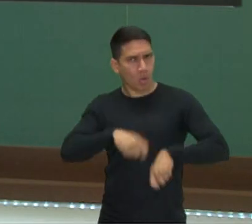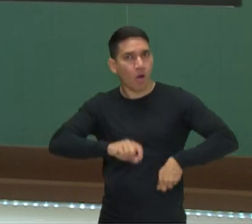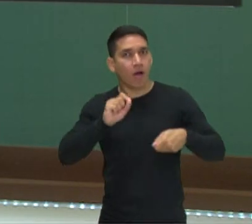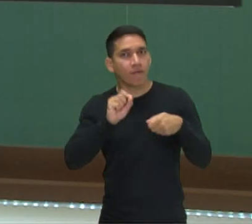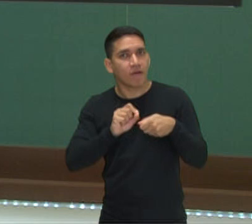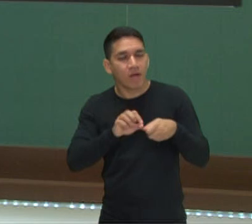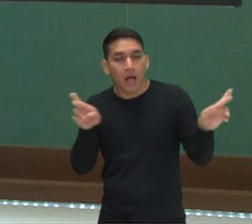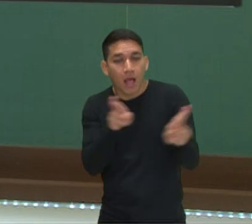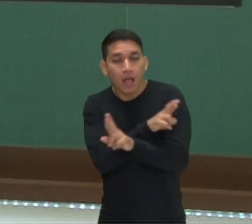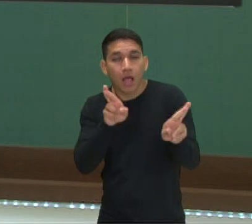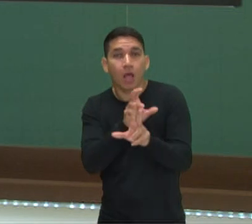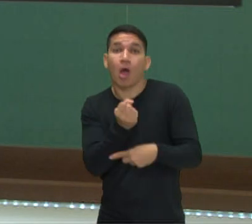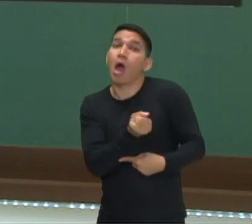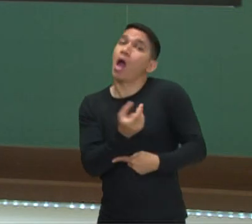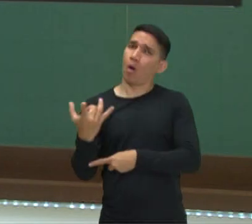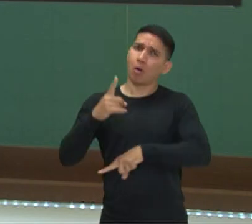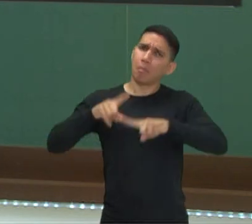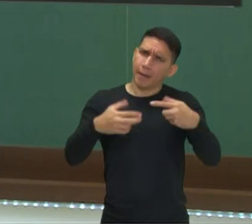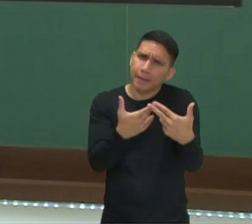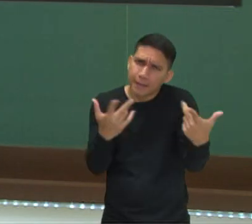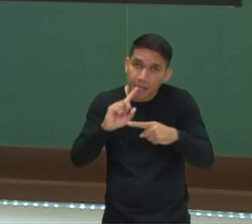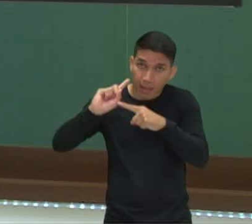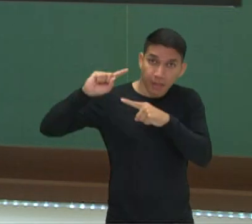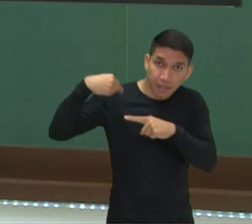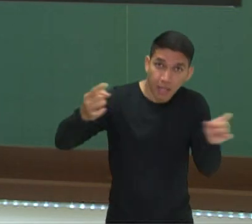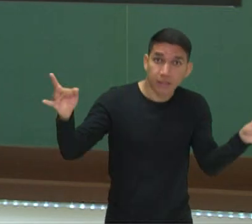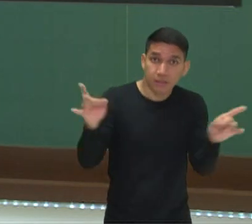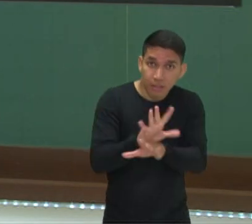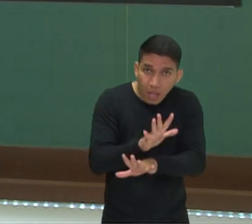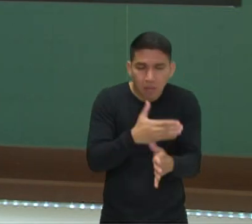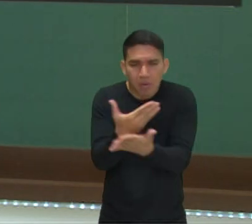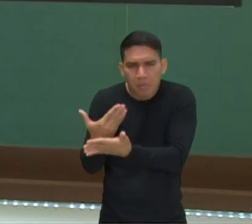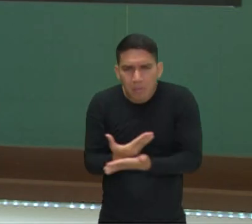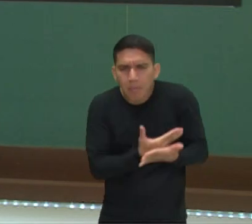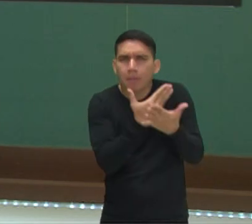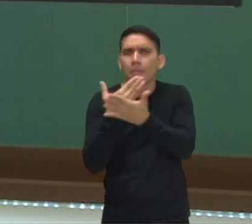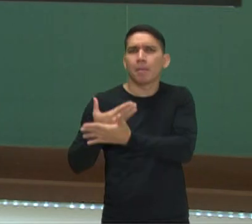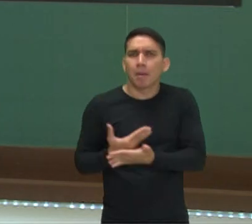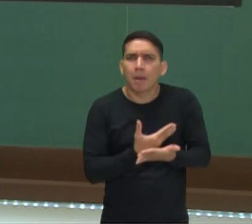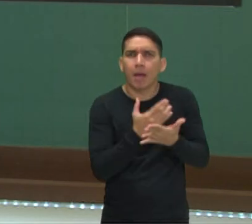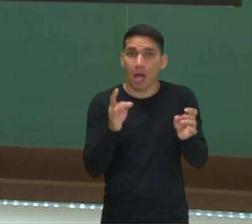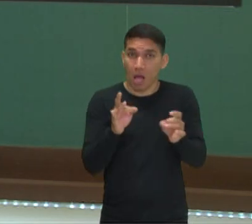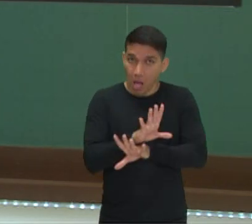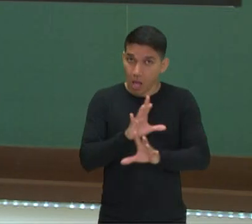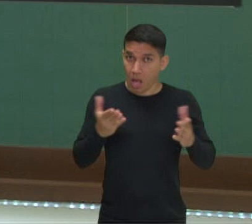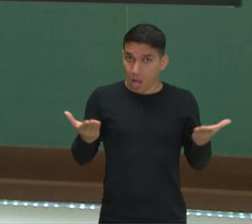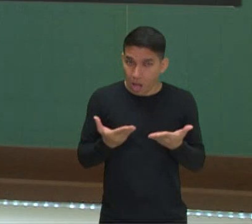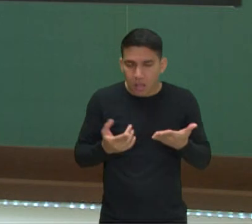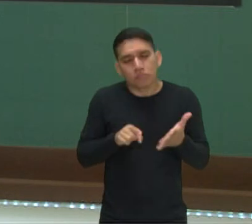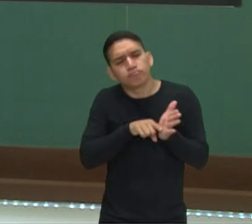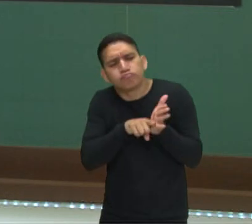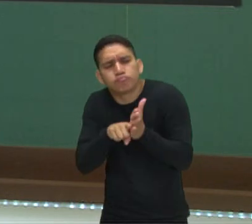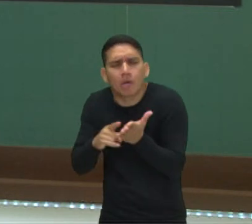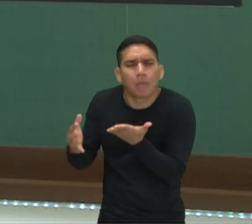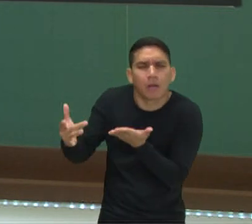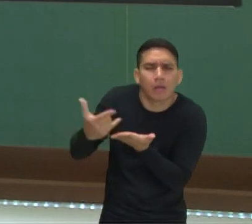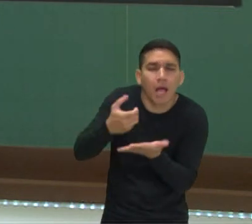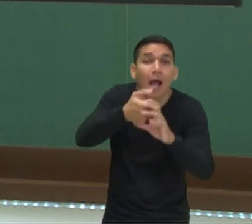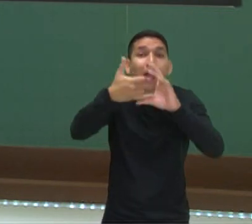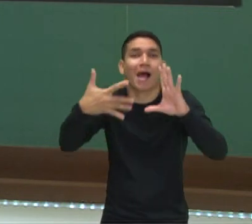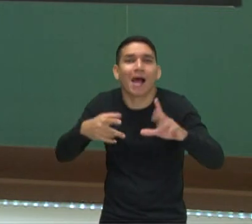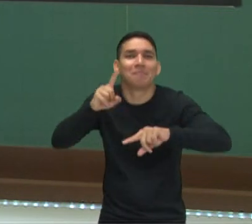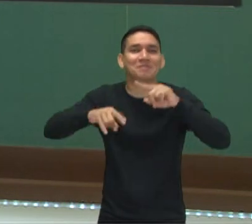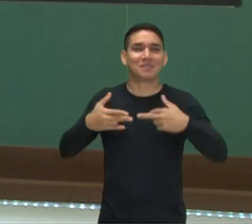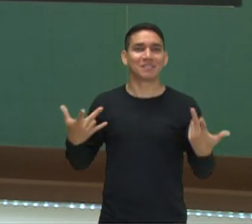ter relacionado alguns produtos e depois que finalizar a aula, vocês podem pesquisar ali características desses produtos,